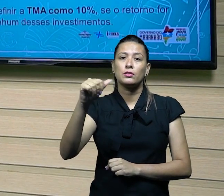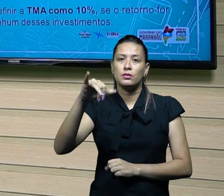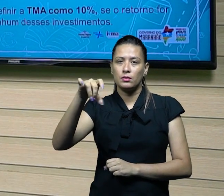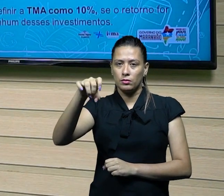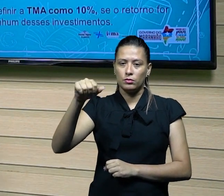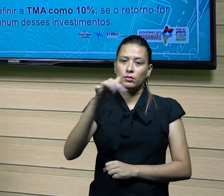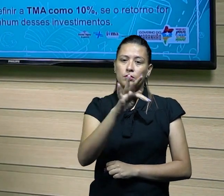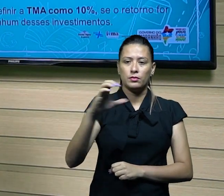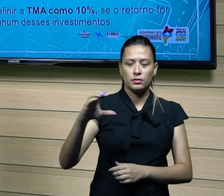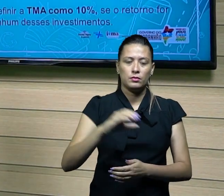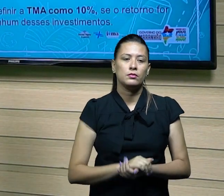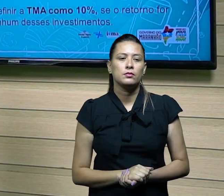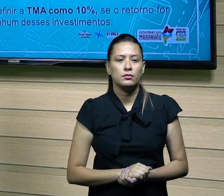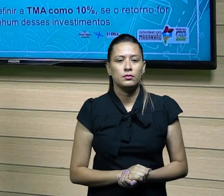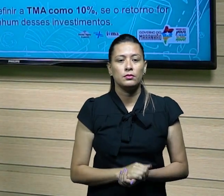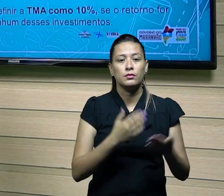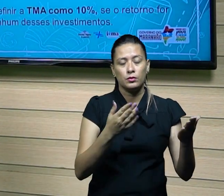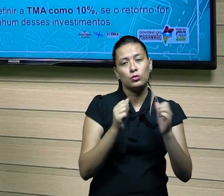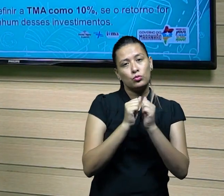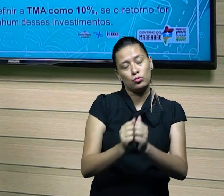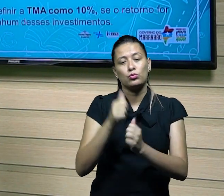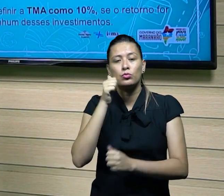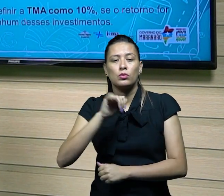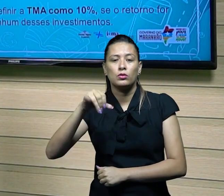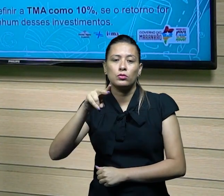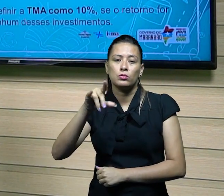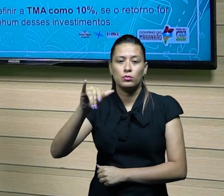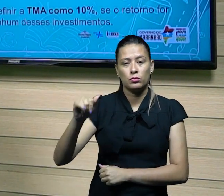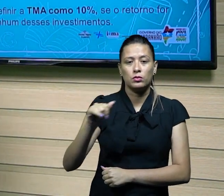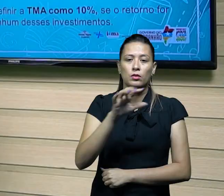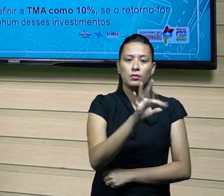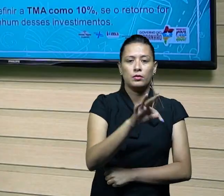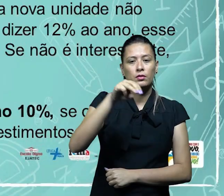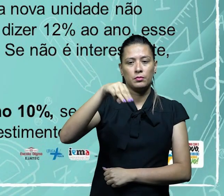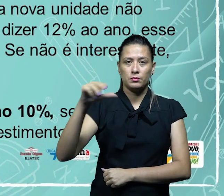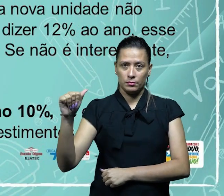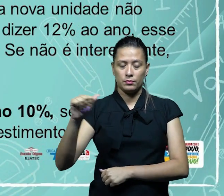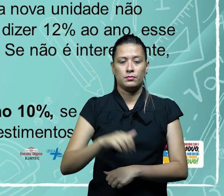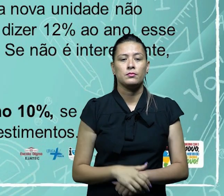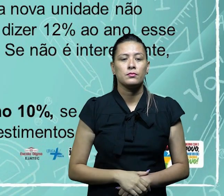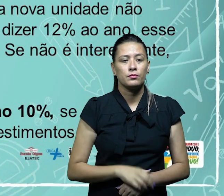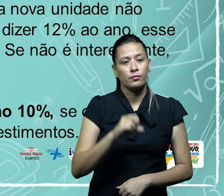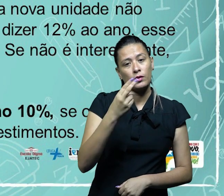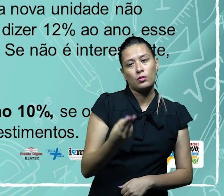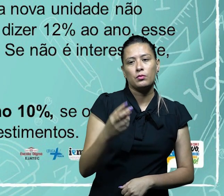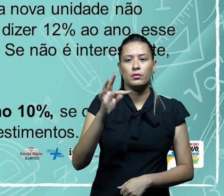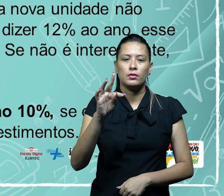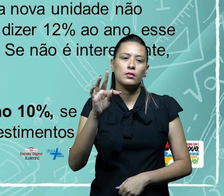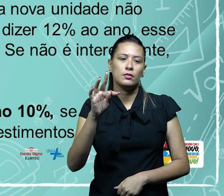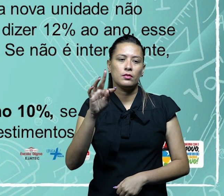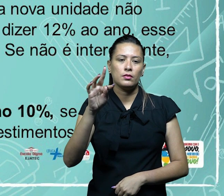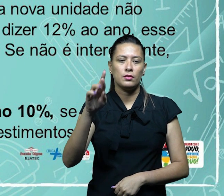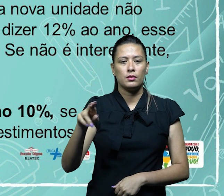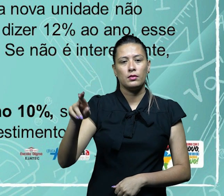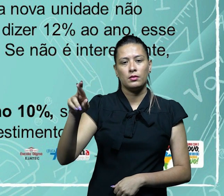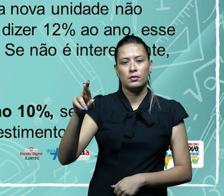de atratividade para ver qual desses é mais interessante para ela, a bicicleta ou o casamento, certinho? Na sua empresa, por